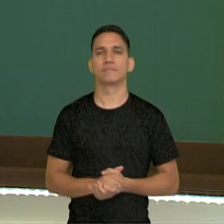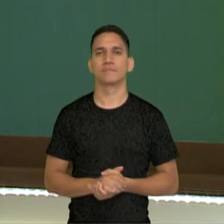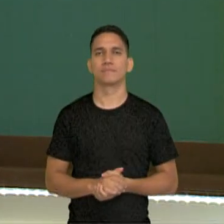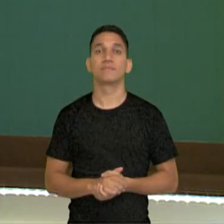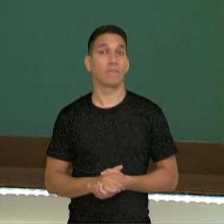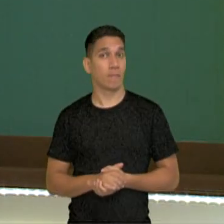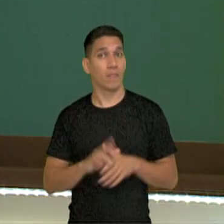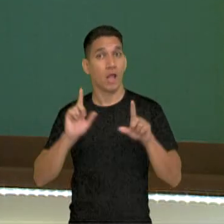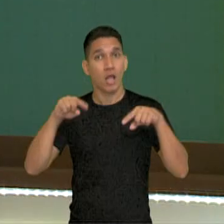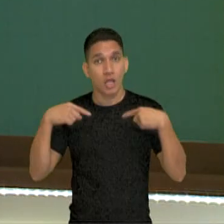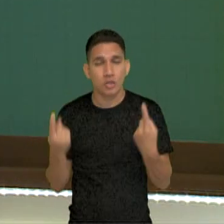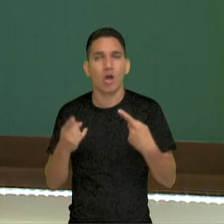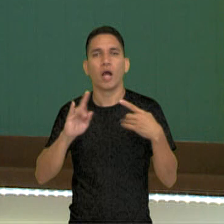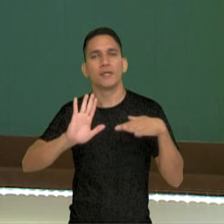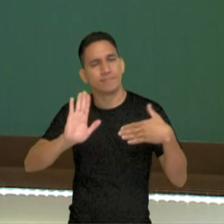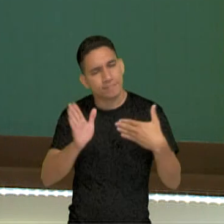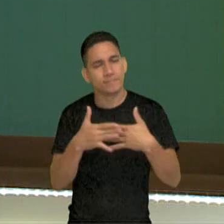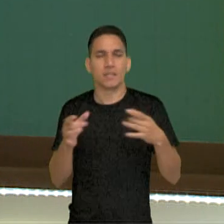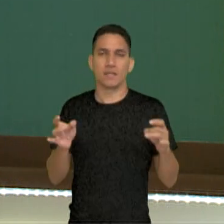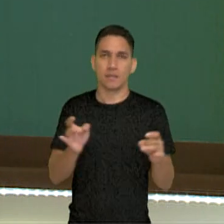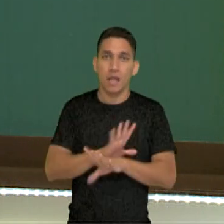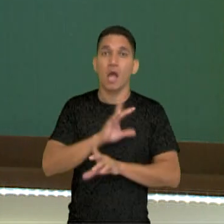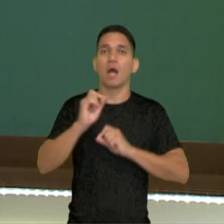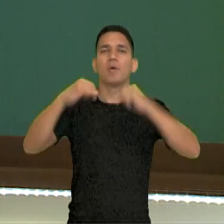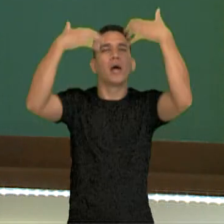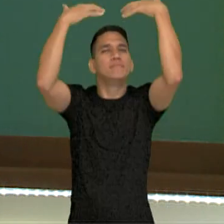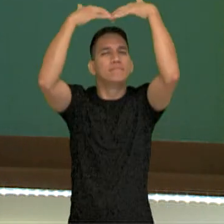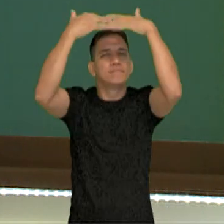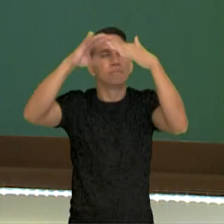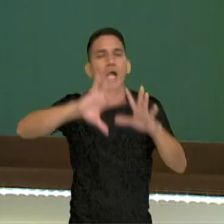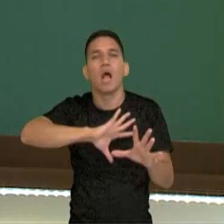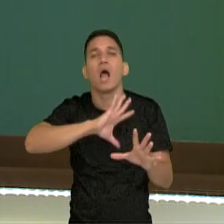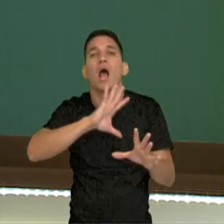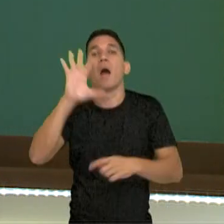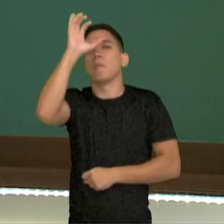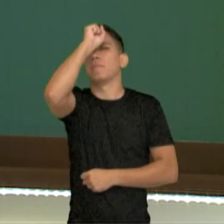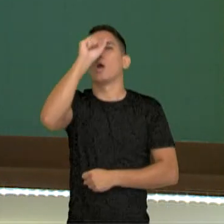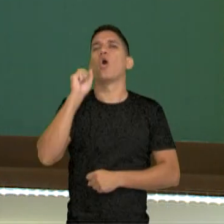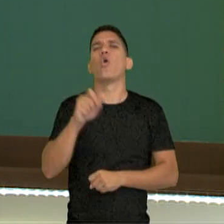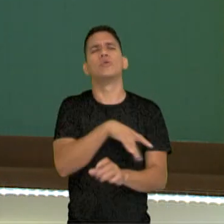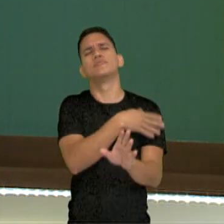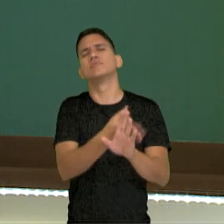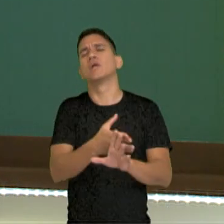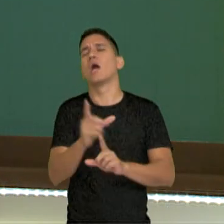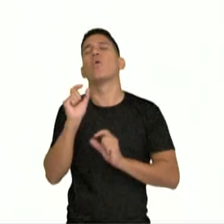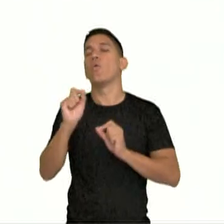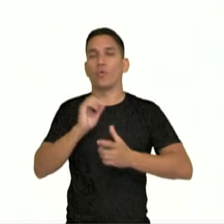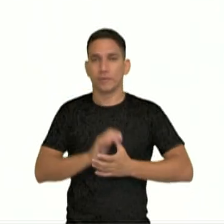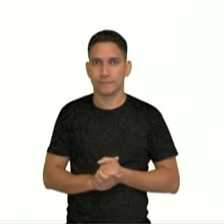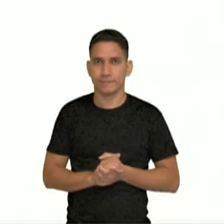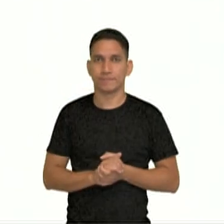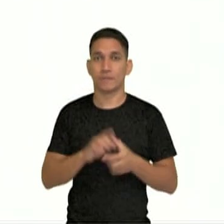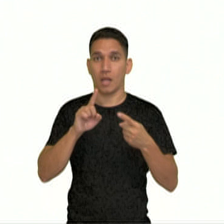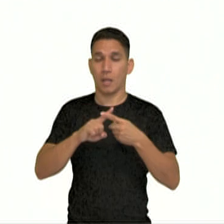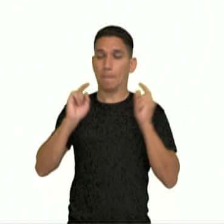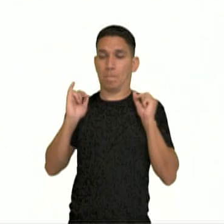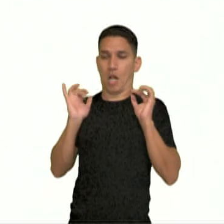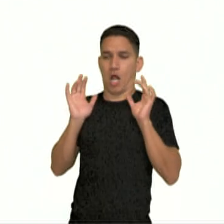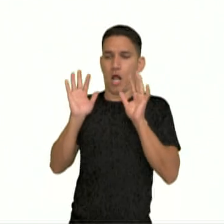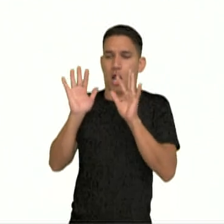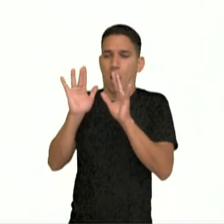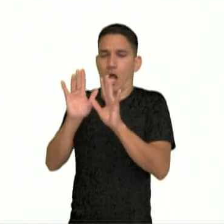gente fecha, né, toda essa reflexão, todo esse aprendizado, pensando o que estudamos? Densidade demográfica, que é